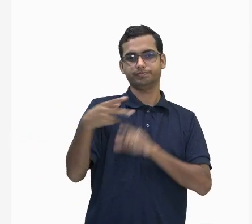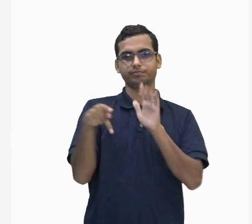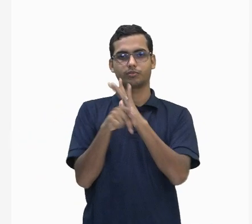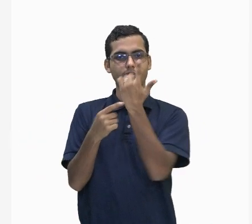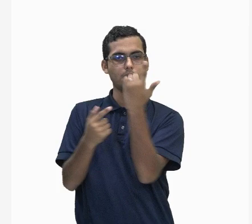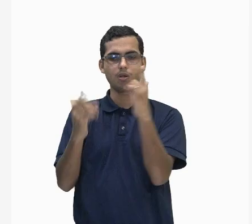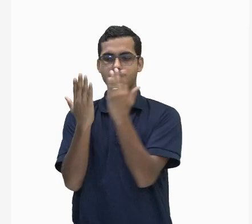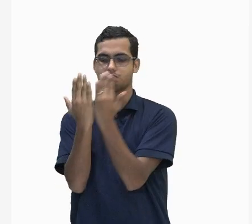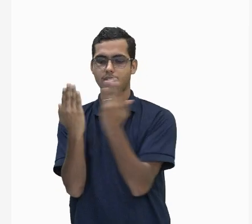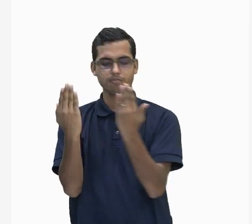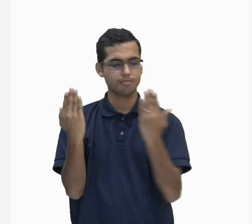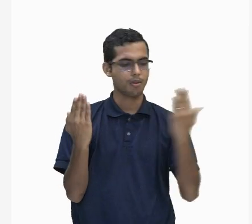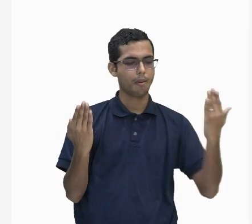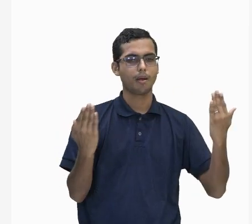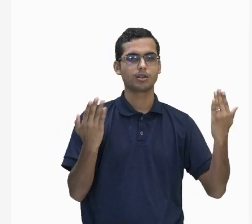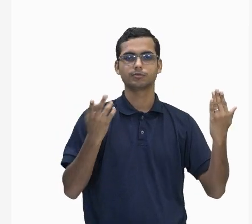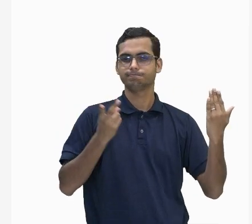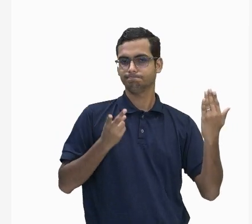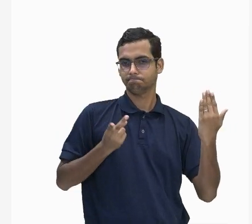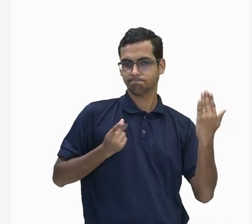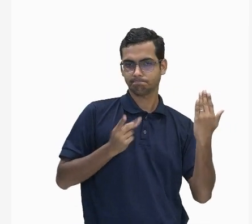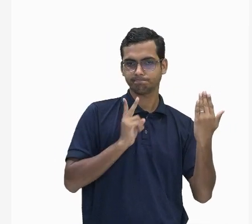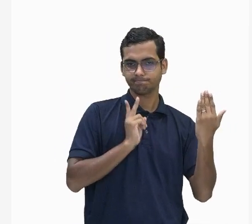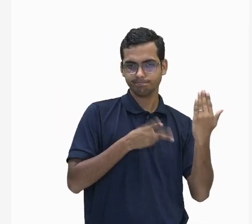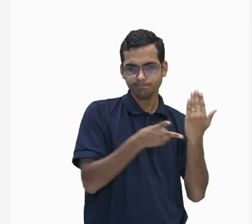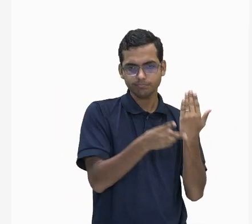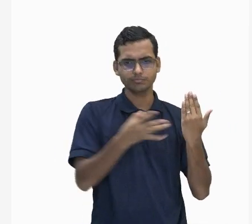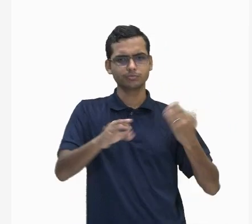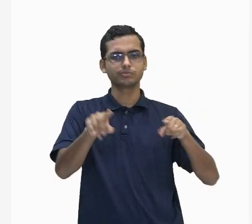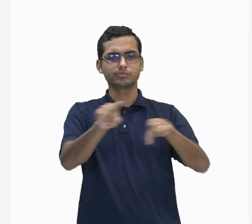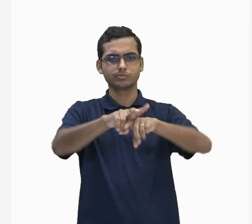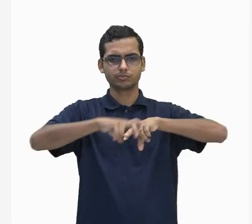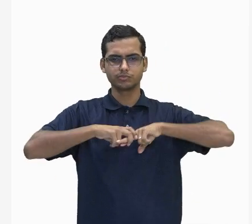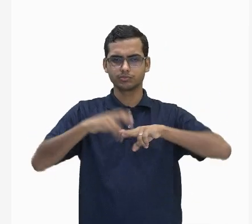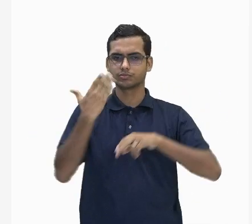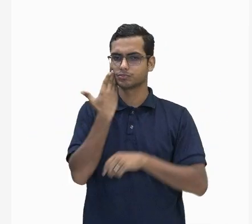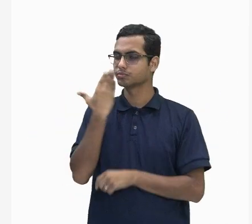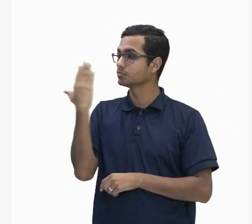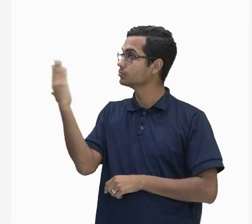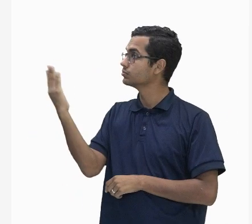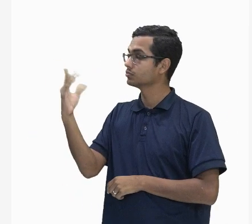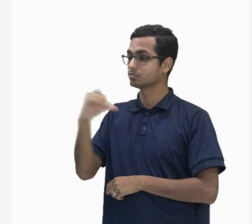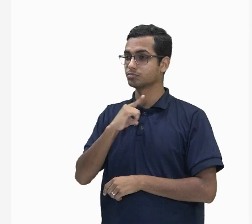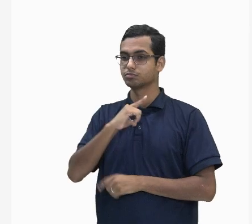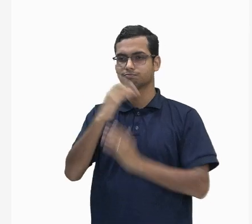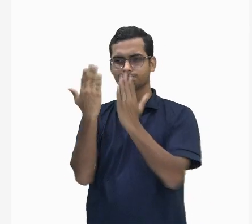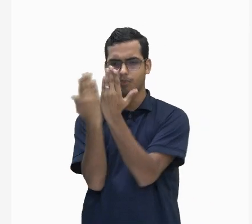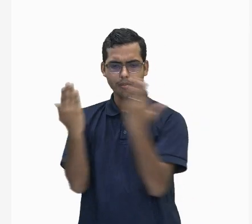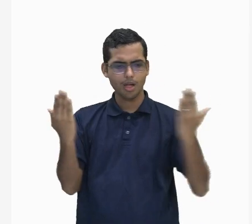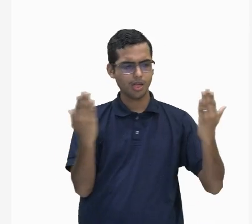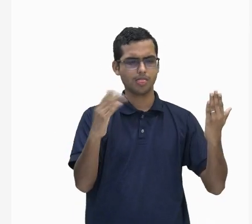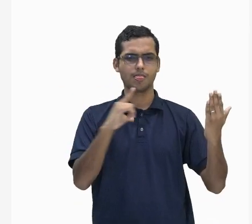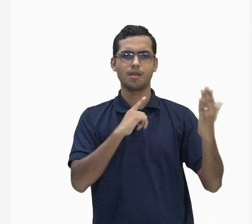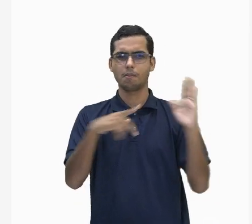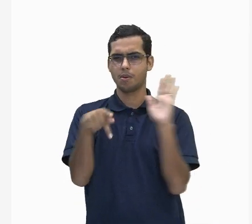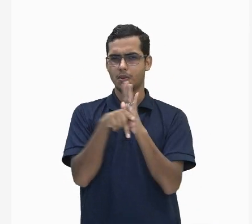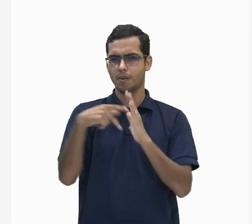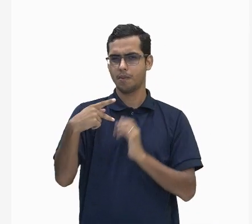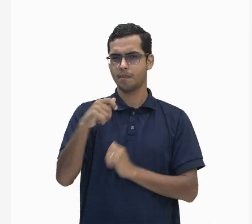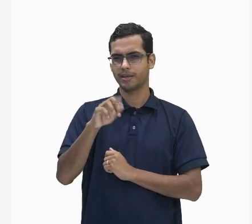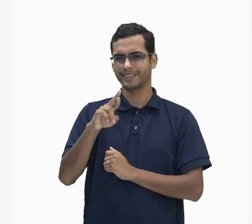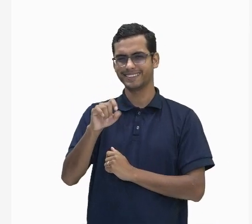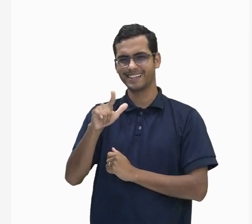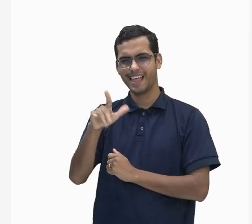assim sucessivamente. É por isso que a gente tem essa situação aí de que se eu associo espelhos em paralelo, eu vou ter a formação